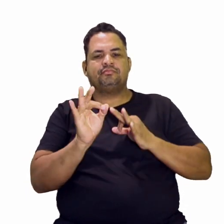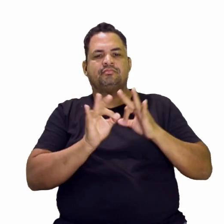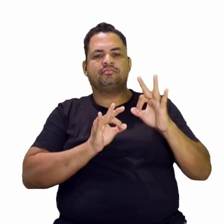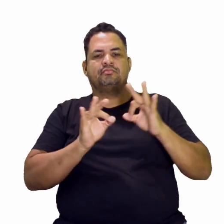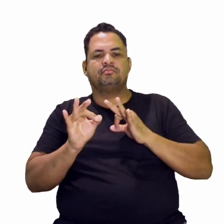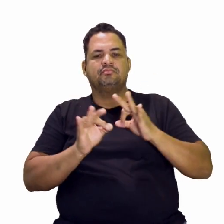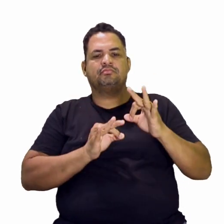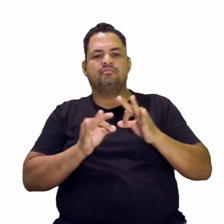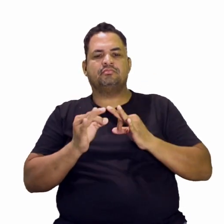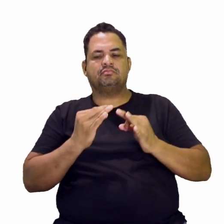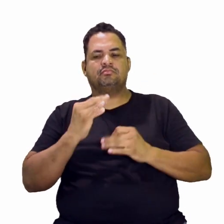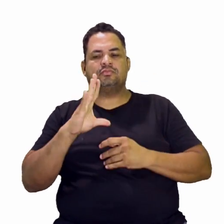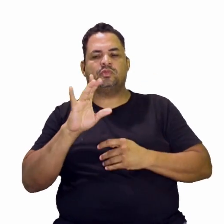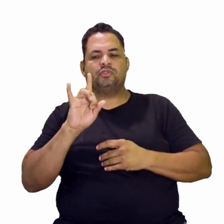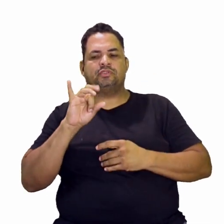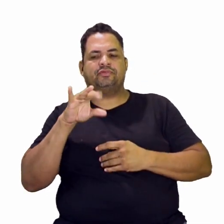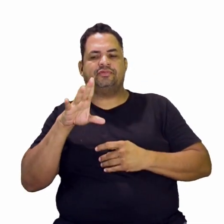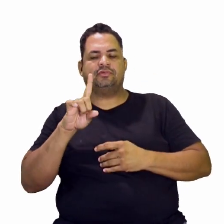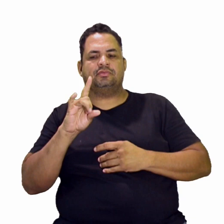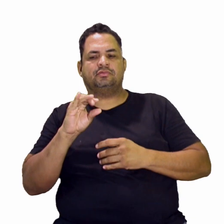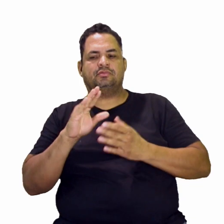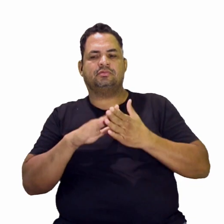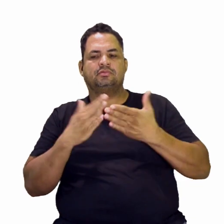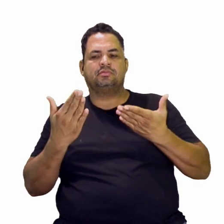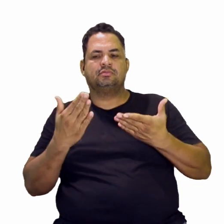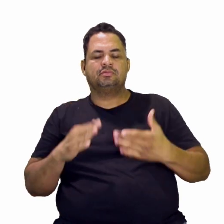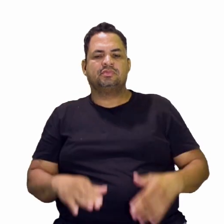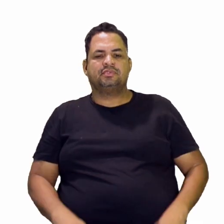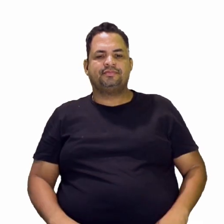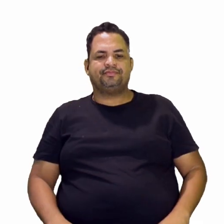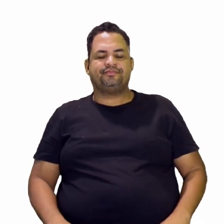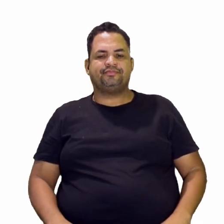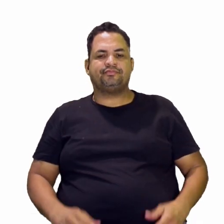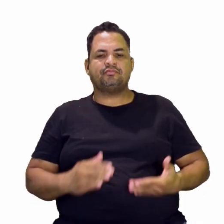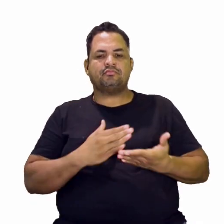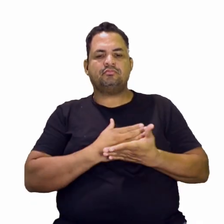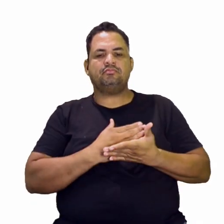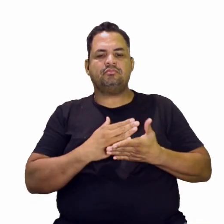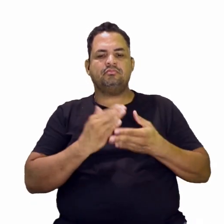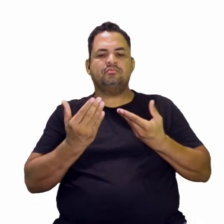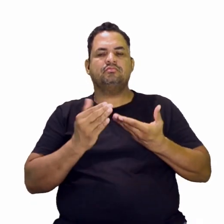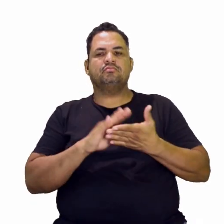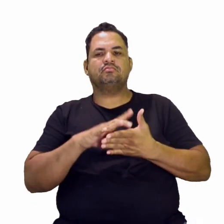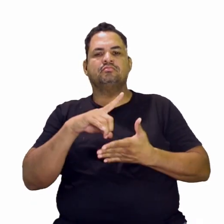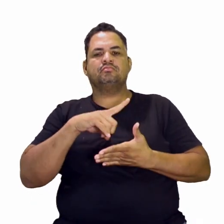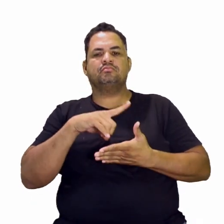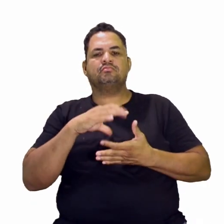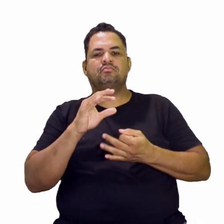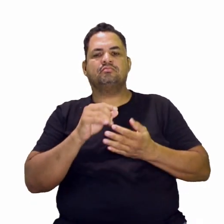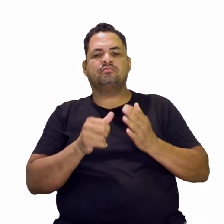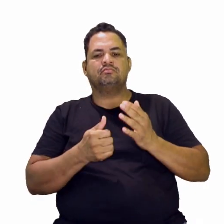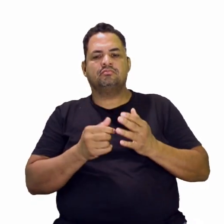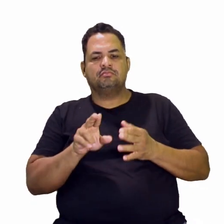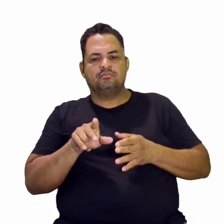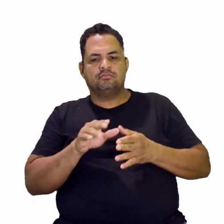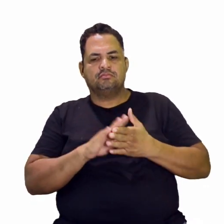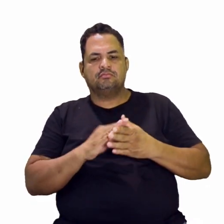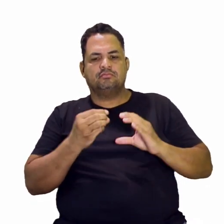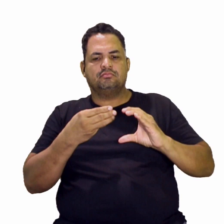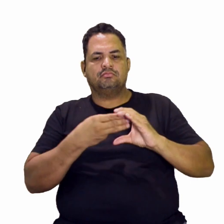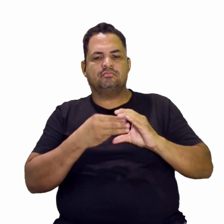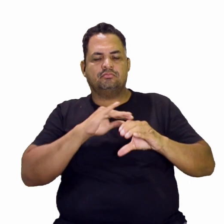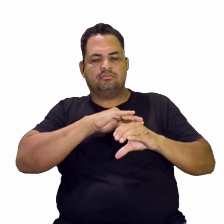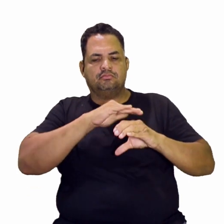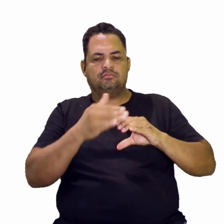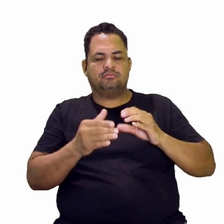partir lá dos coacervados. Teve os coacervados que para alguns não é considerado ser vivo, mas eles deram início, porque eles têm a mesma organização da membrana